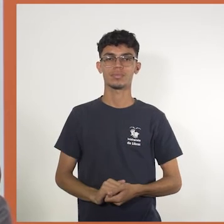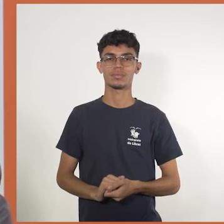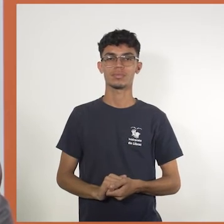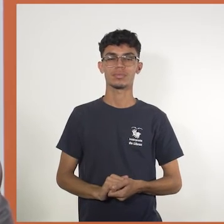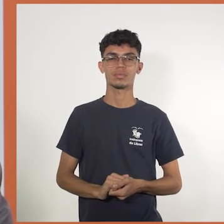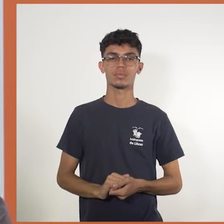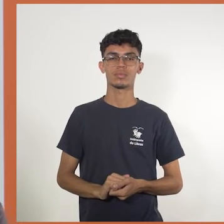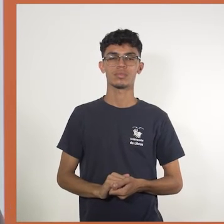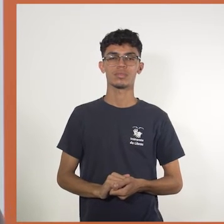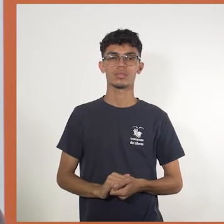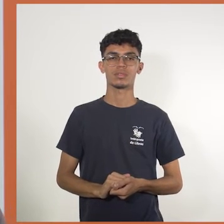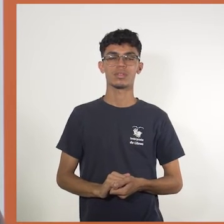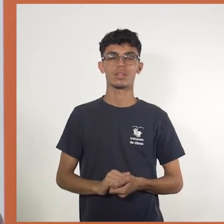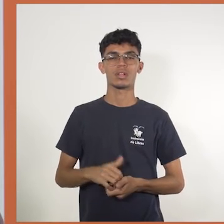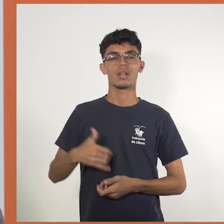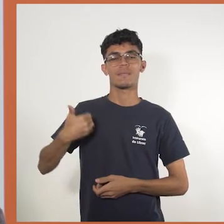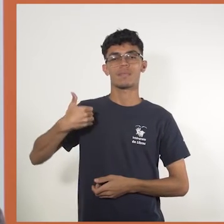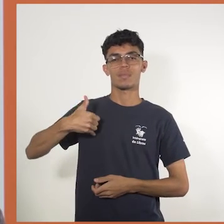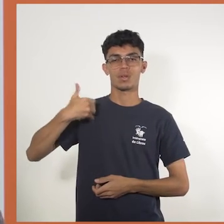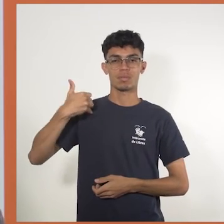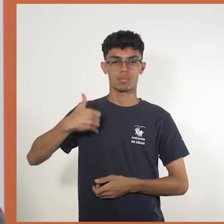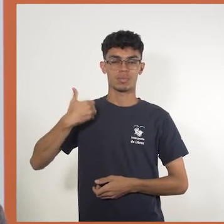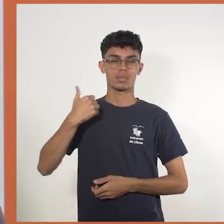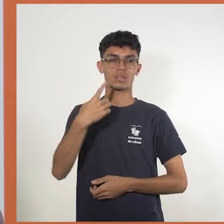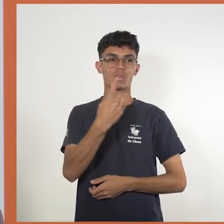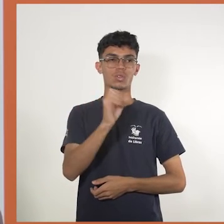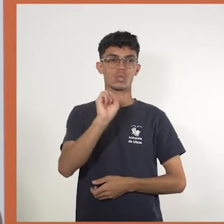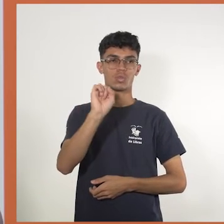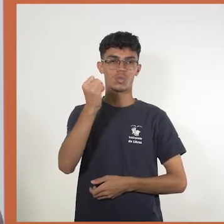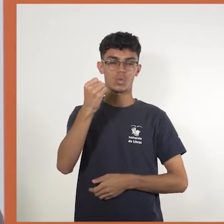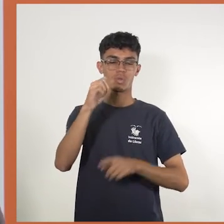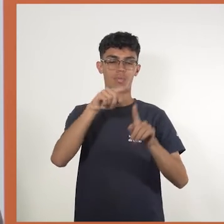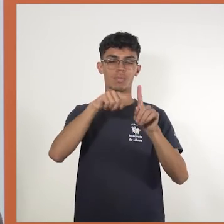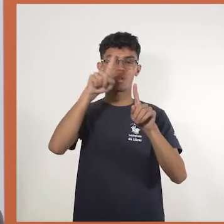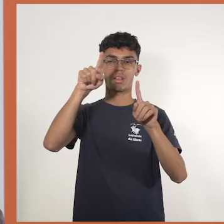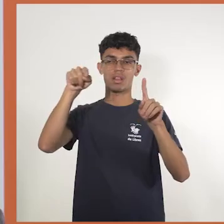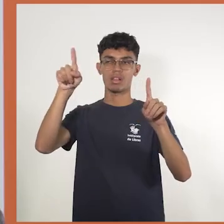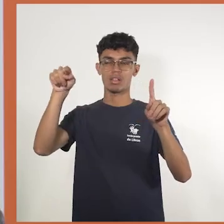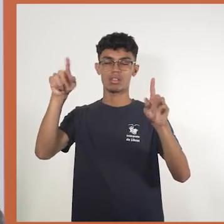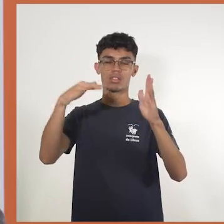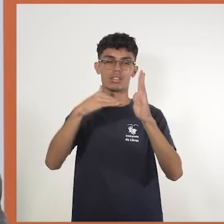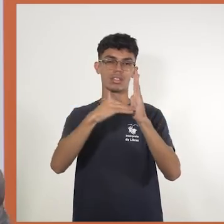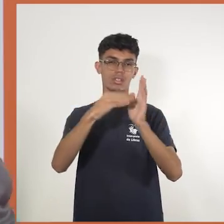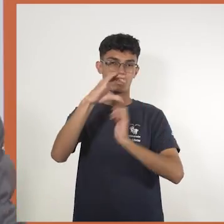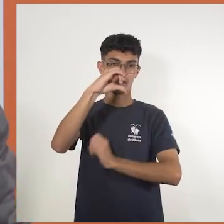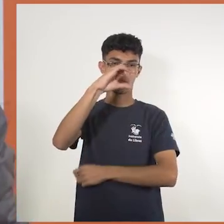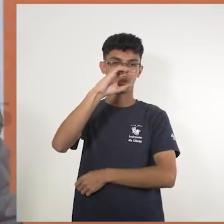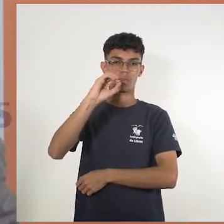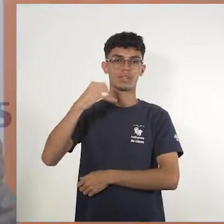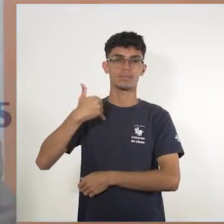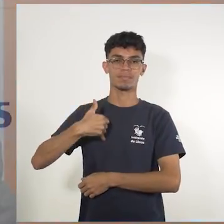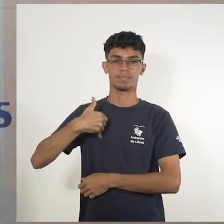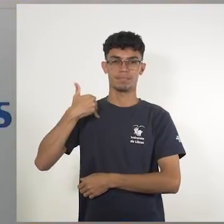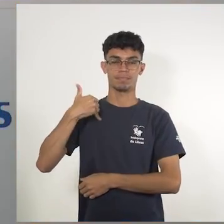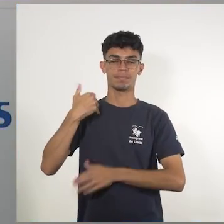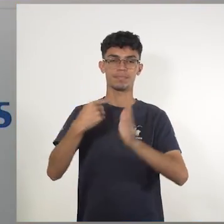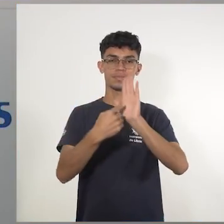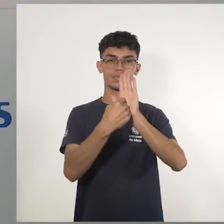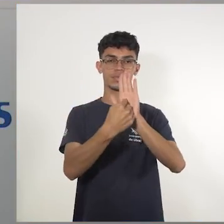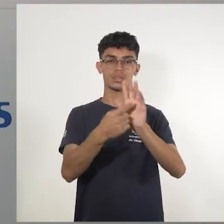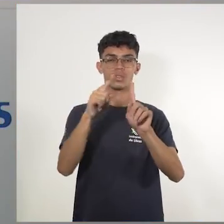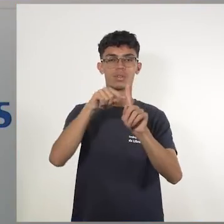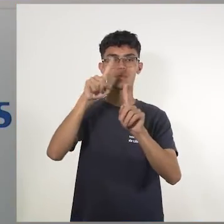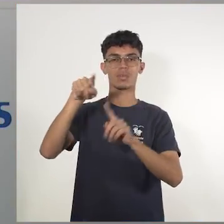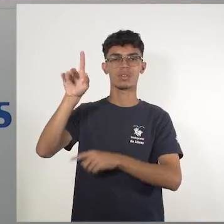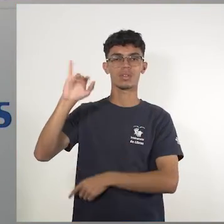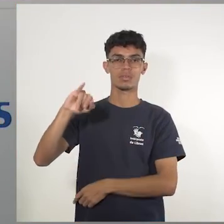da Covid nas faixas etárias entre 18 até 90 anos. E a gente aproveita